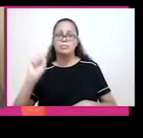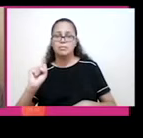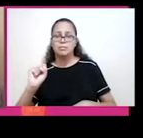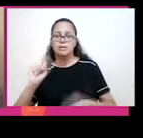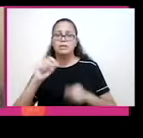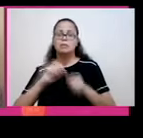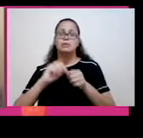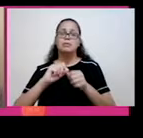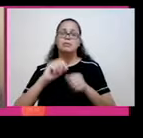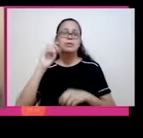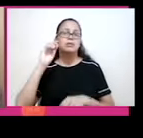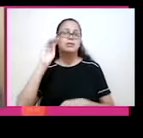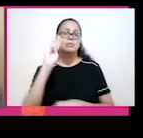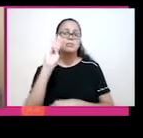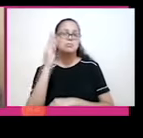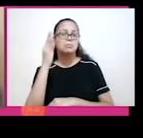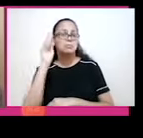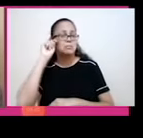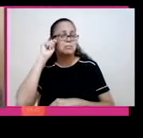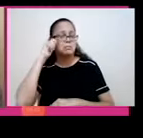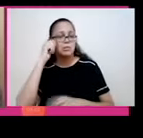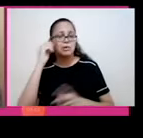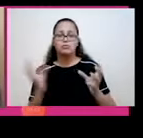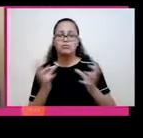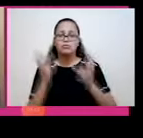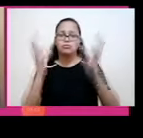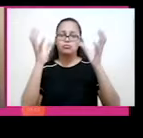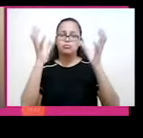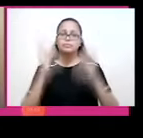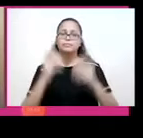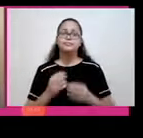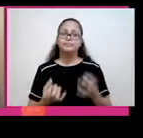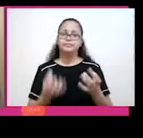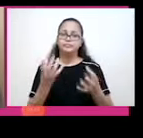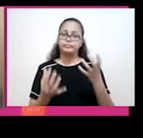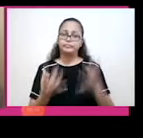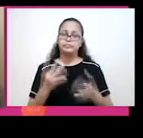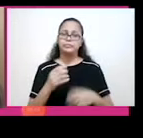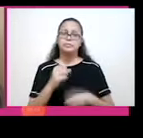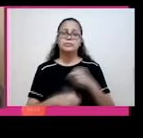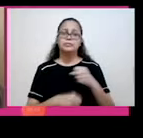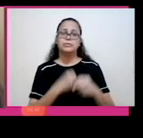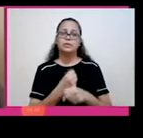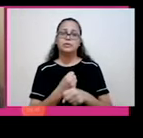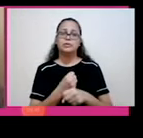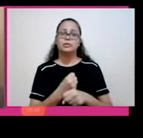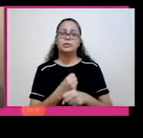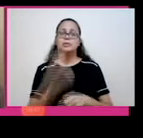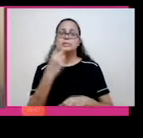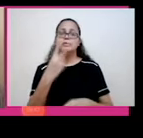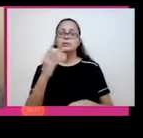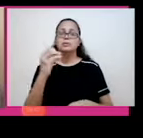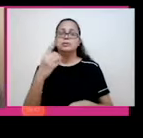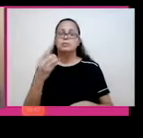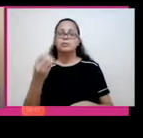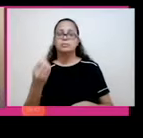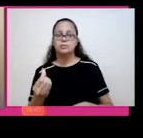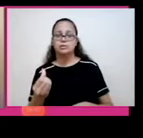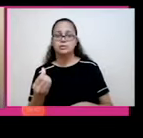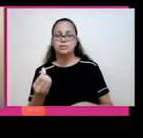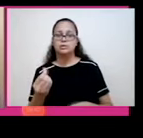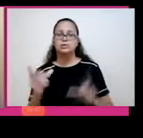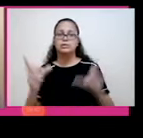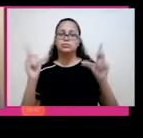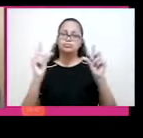2016 houve uma queda do consumo de carvão, então de lá para cá vem acontecendo uma queda do consumo de carvão.